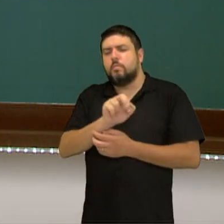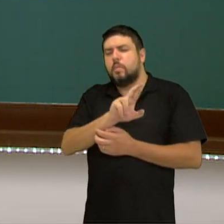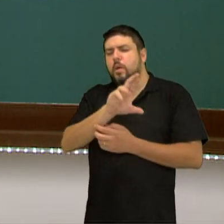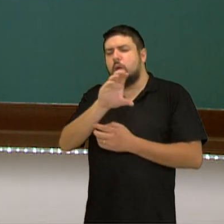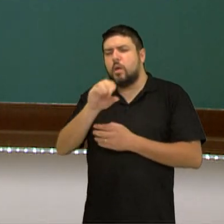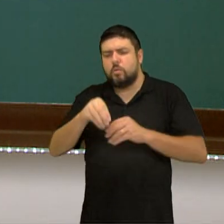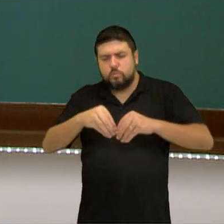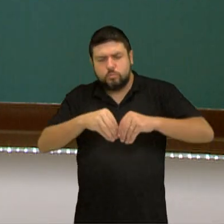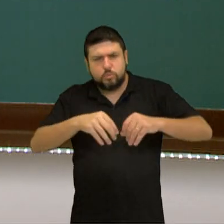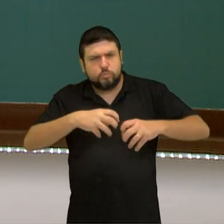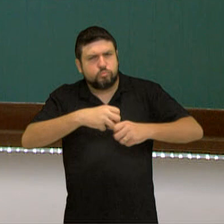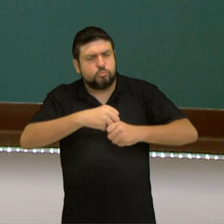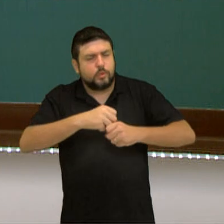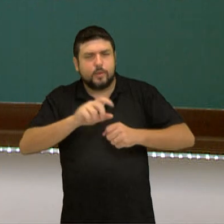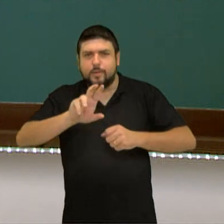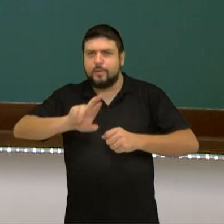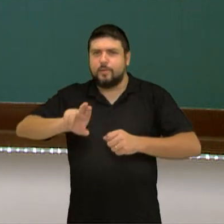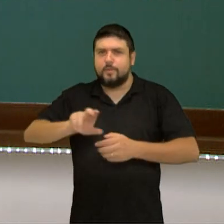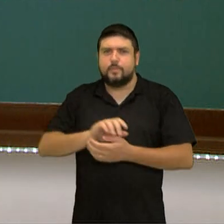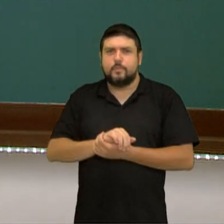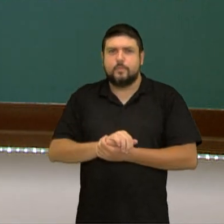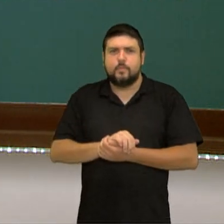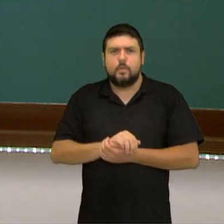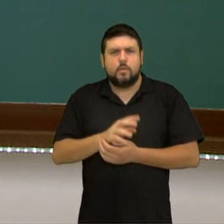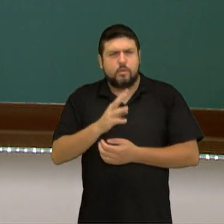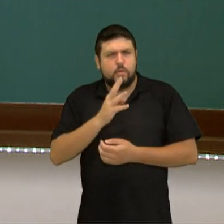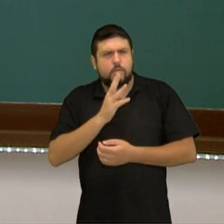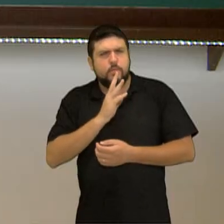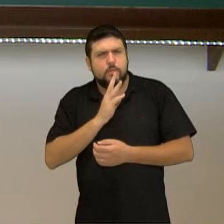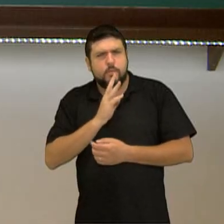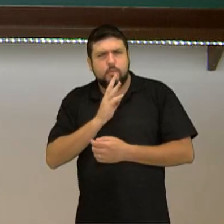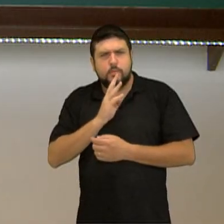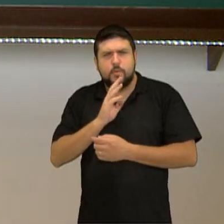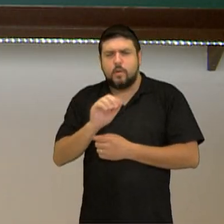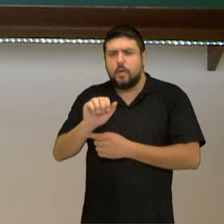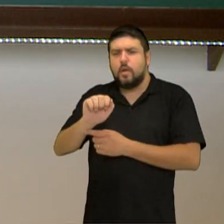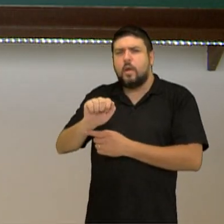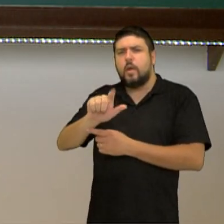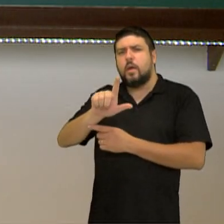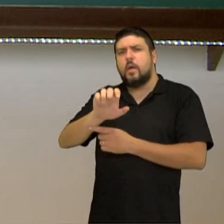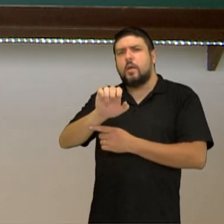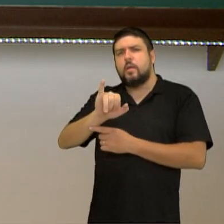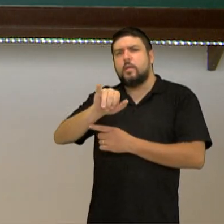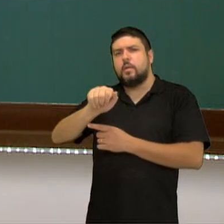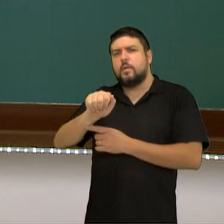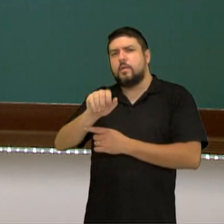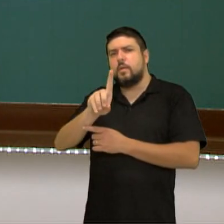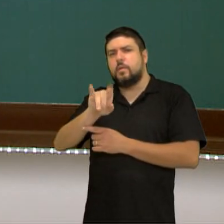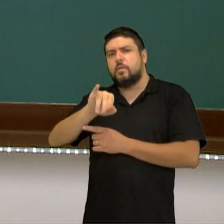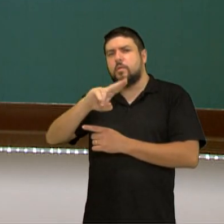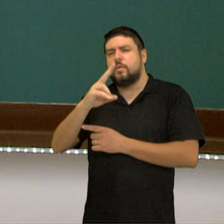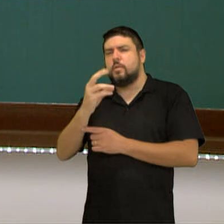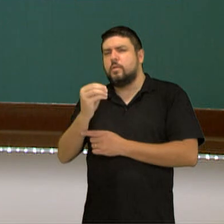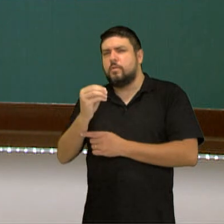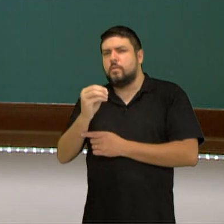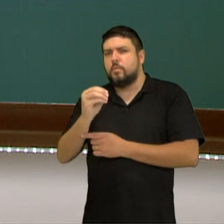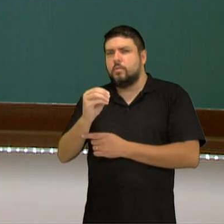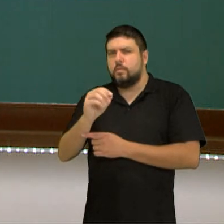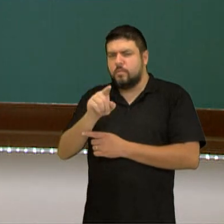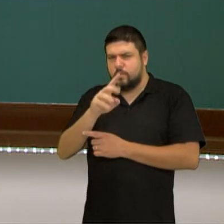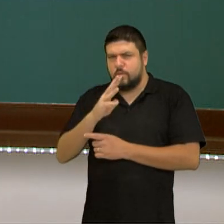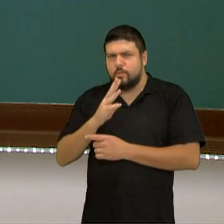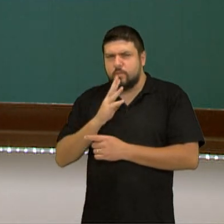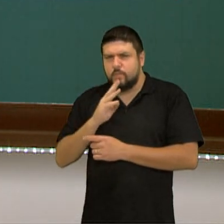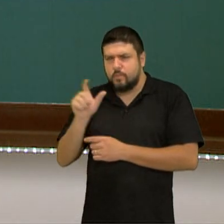Assim, já ouviu falar em Aleijadinho? Alguma vez na vida, lá no fundamental, você